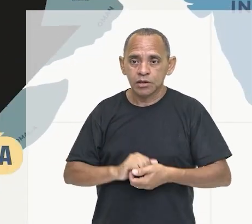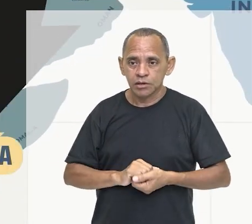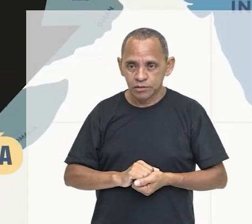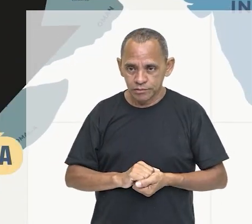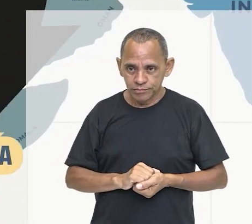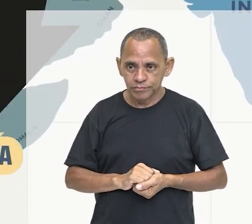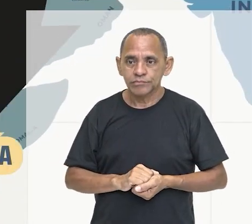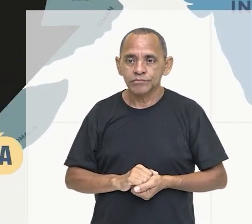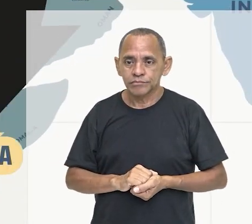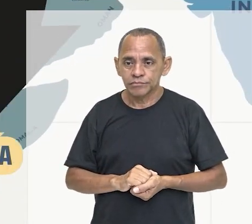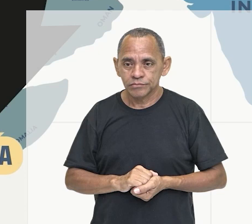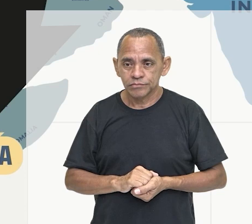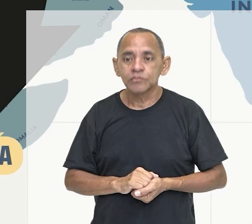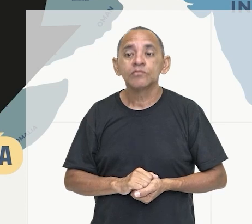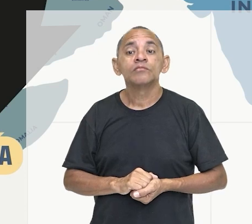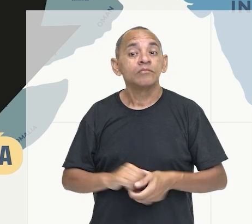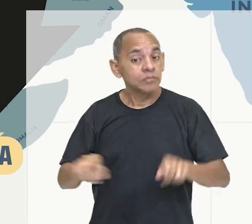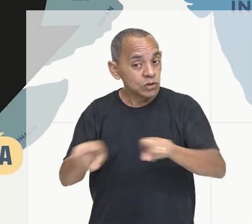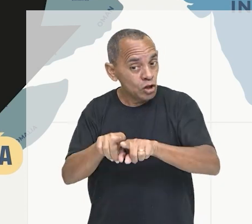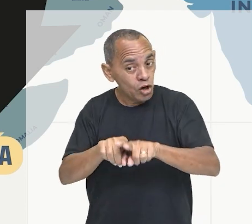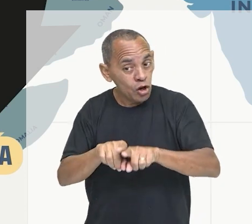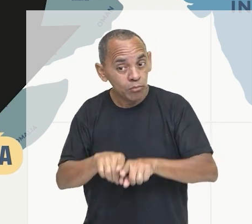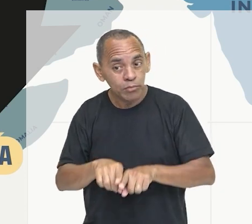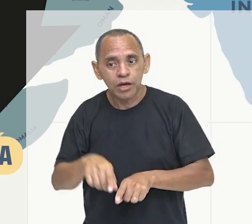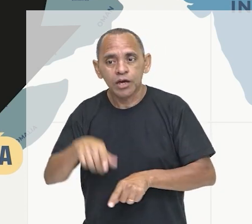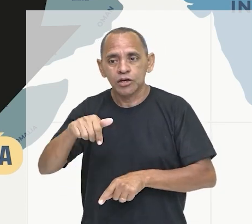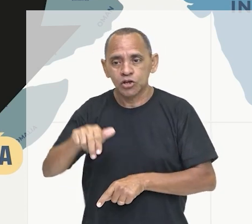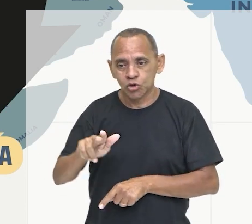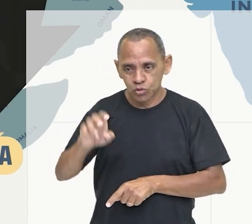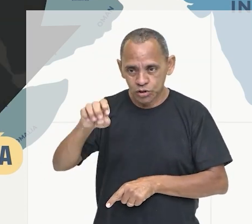Chegou ainda no Quênia.